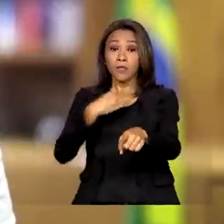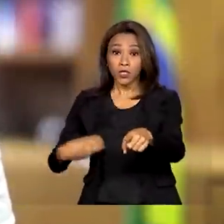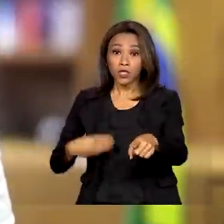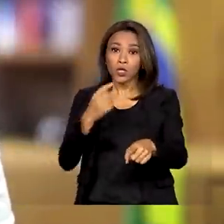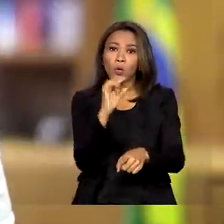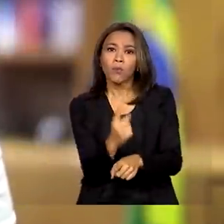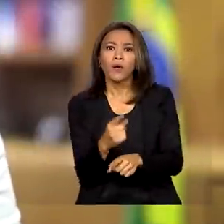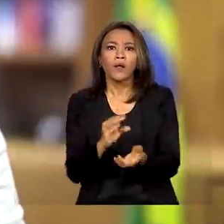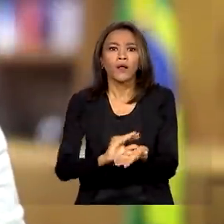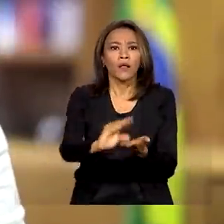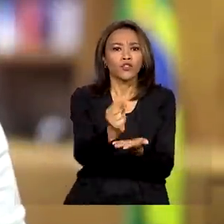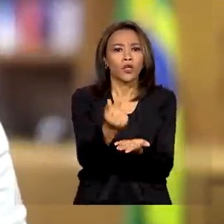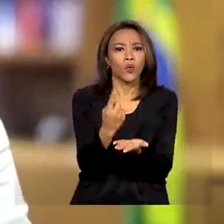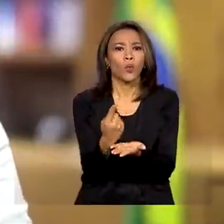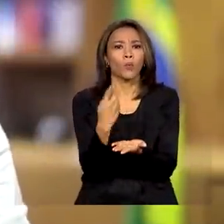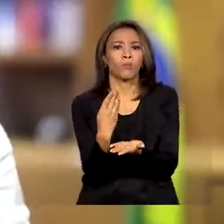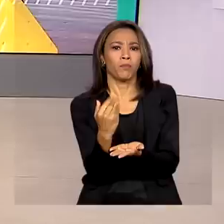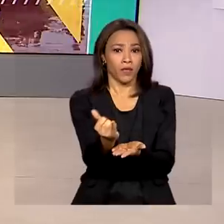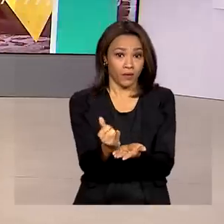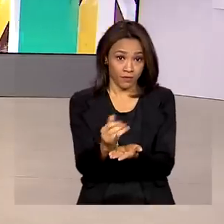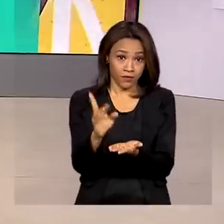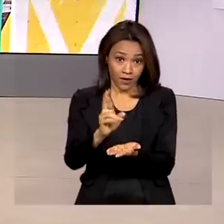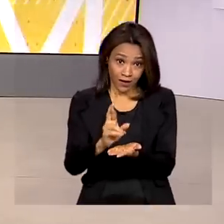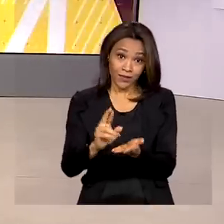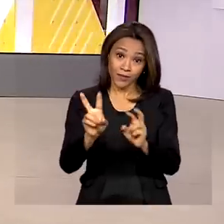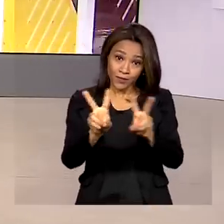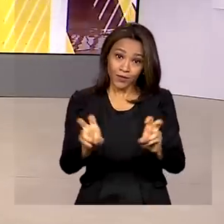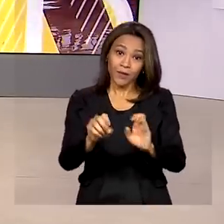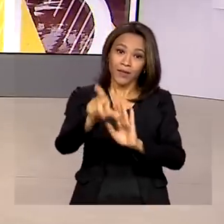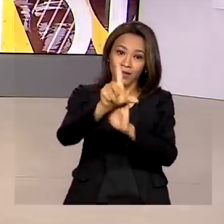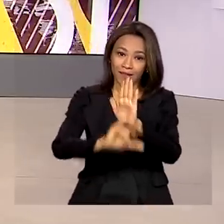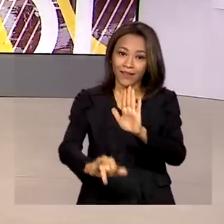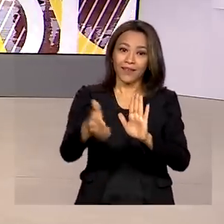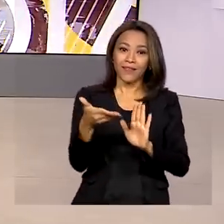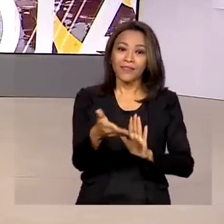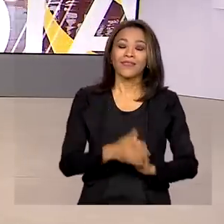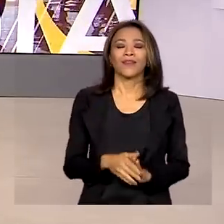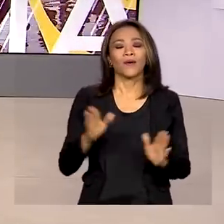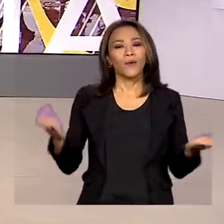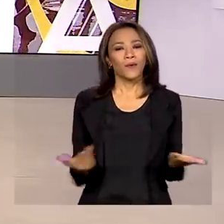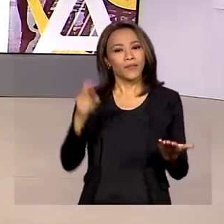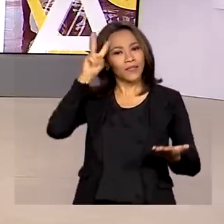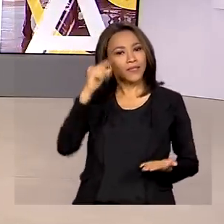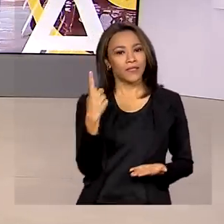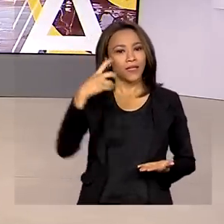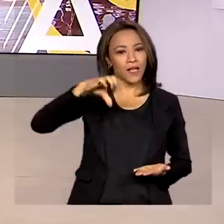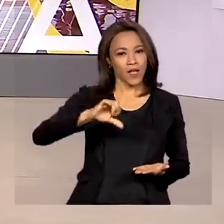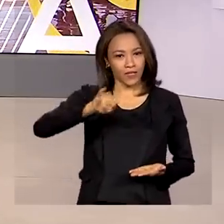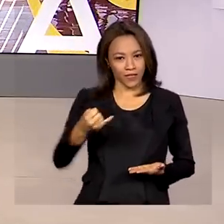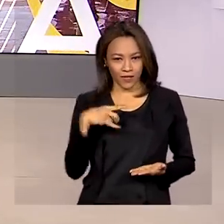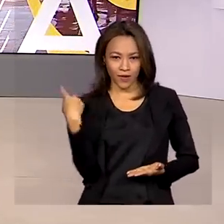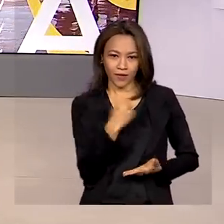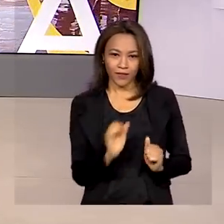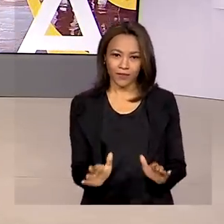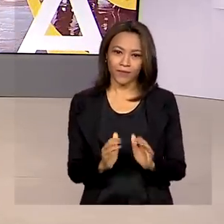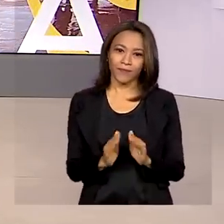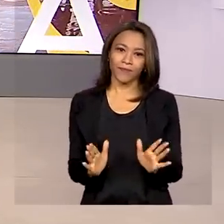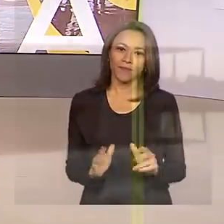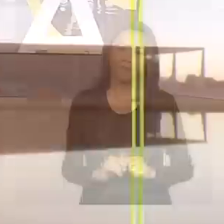recursos bloqueados da Lei Rouanet. Quinta-feira, 19 de janeiro. O Brasil em Dia já está no